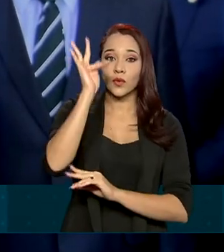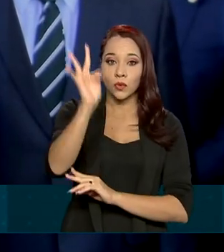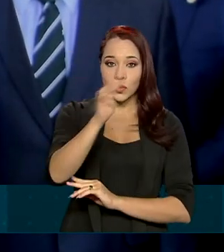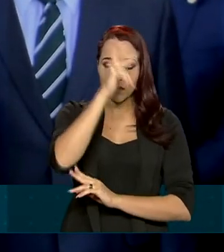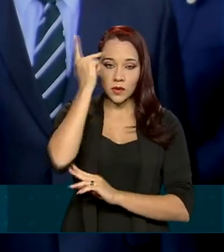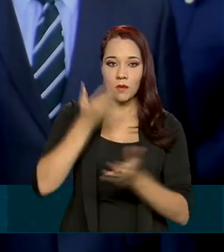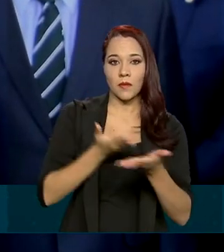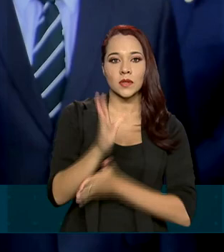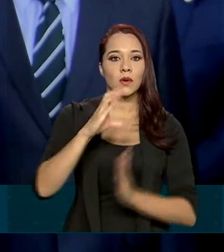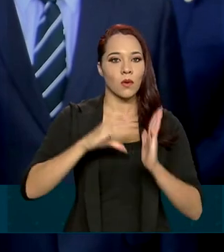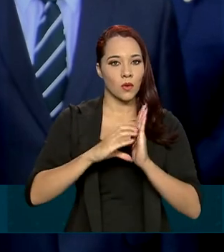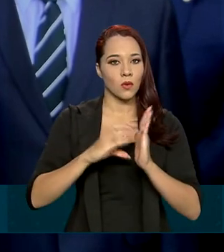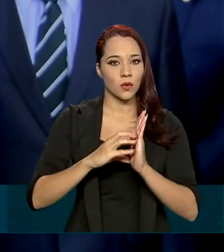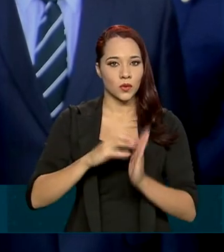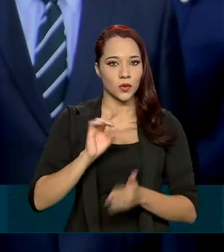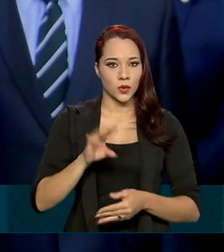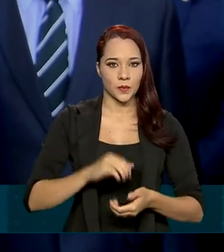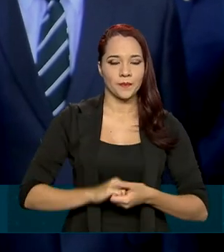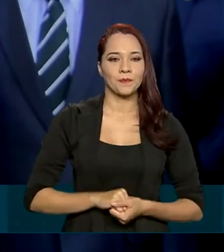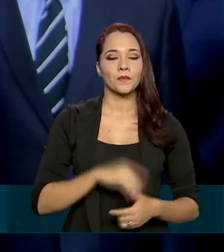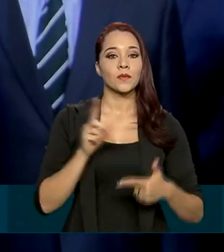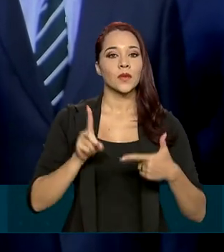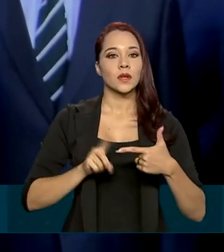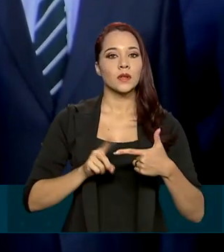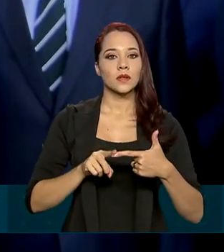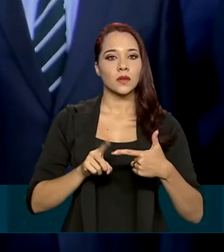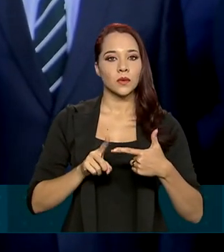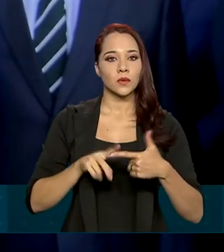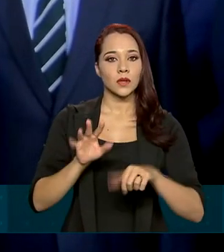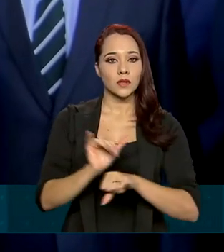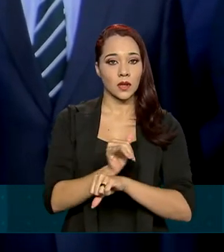concursados. E a segunda medida,